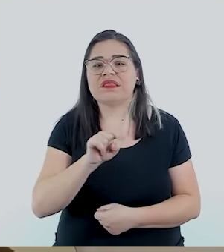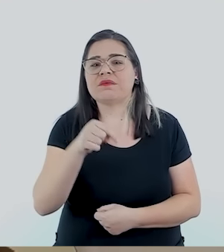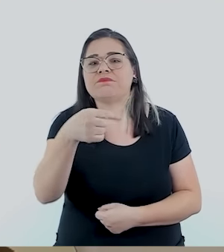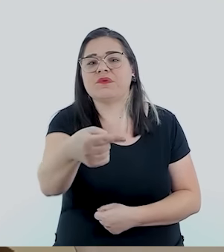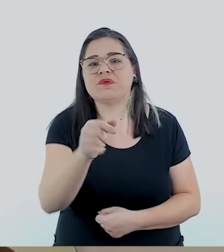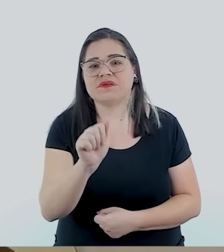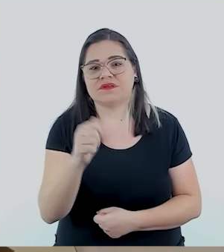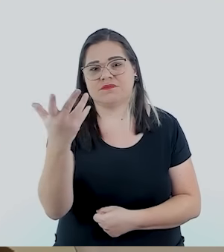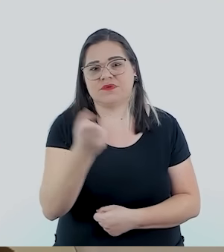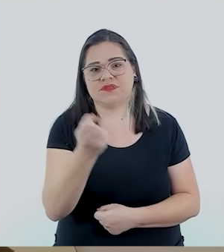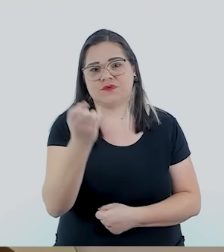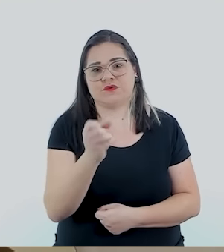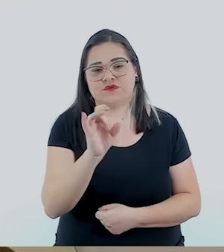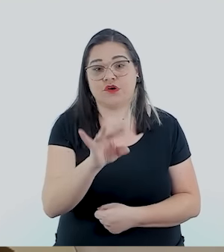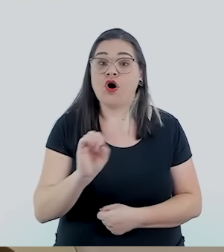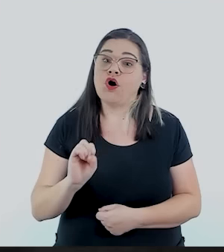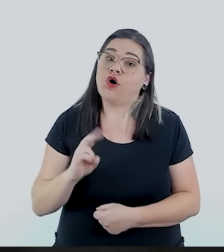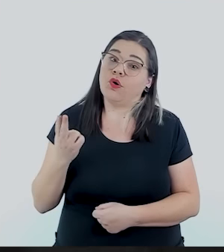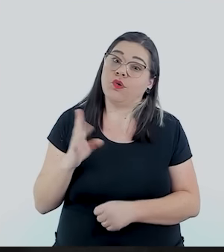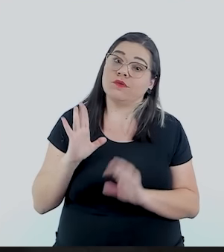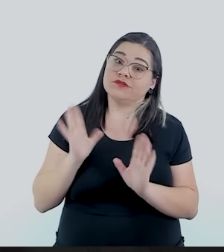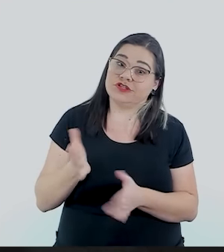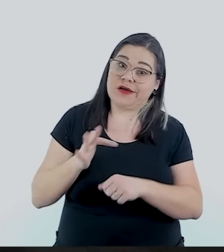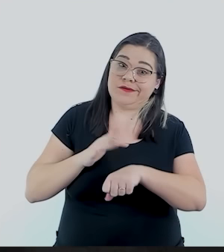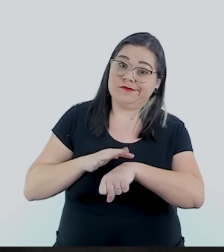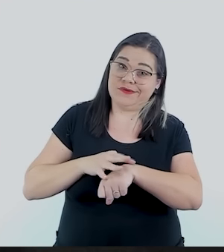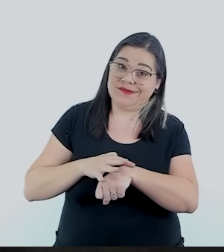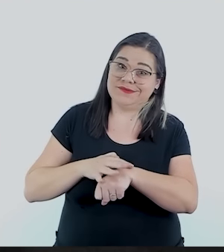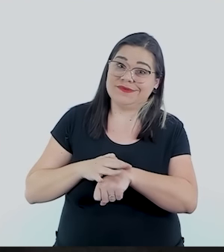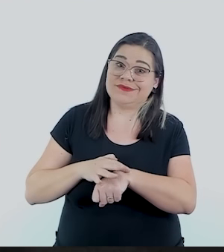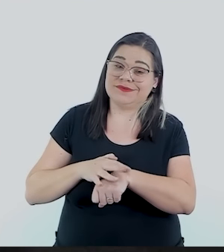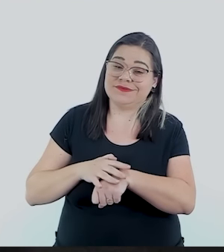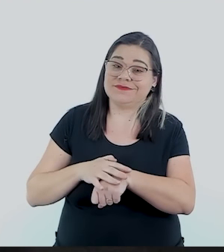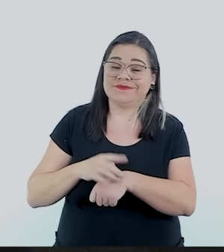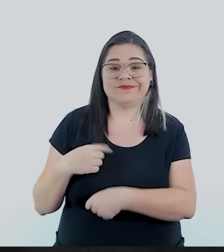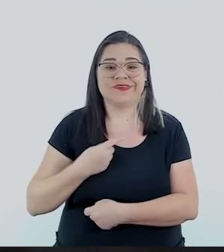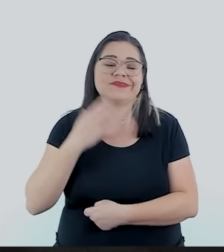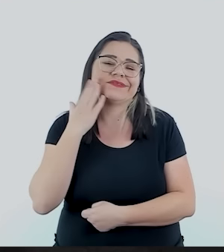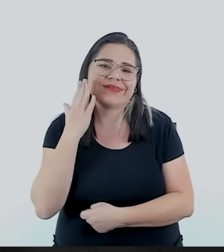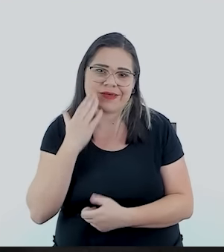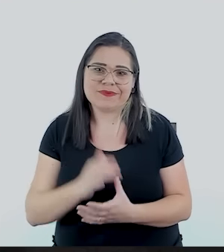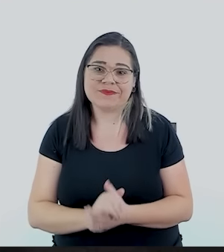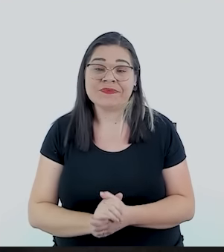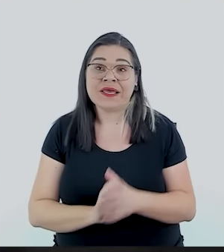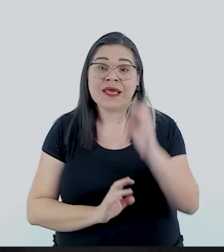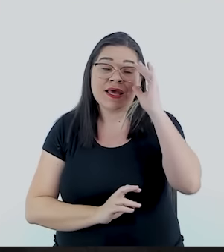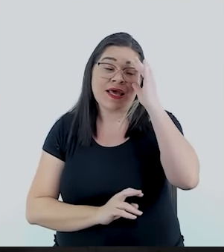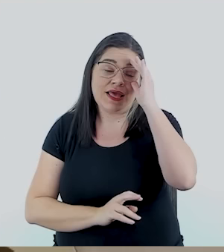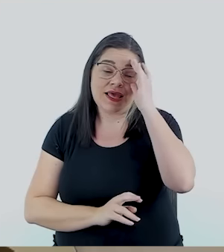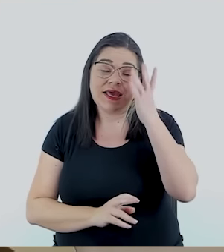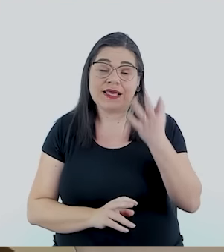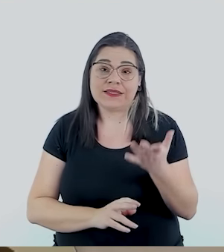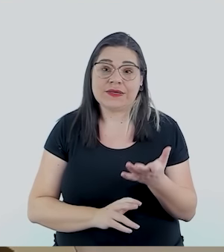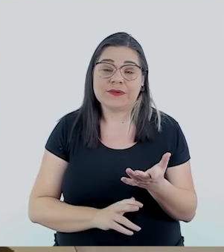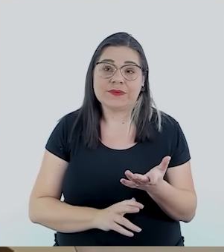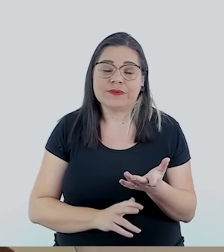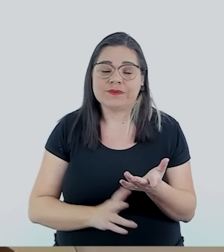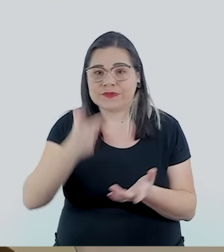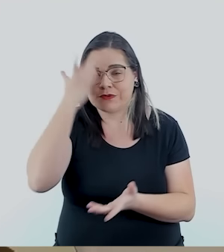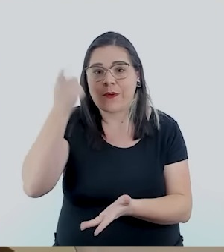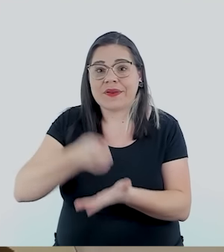que eles se aposentam né ou quando já tá num nível é a gente sabe que se leva e pessoas que tão são obrigadas a